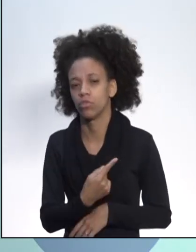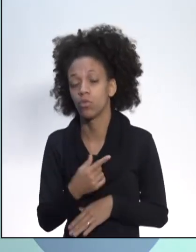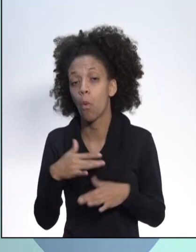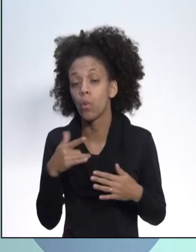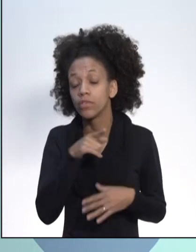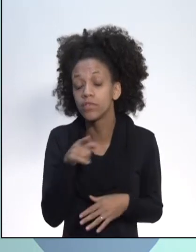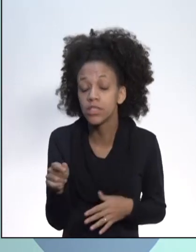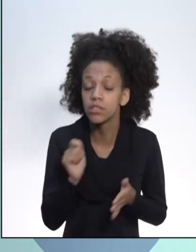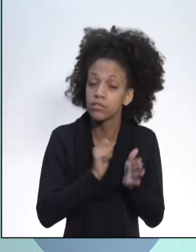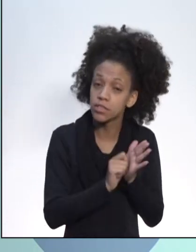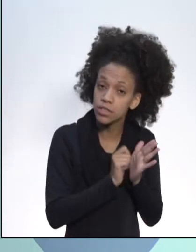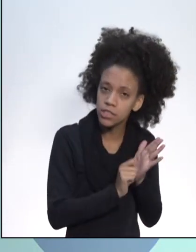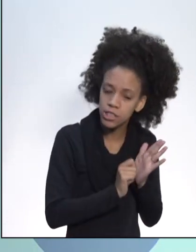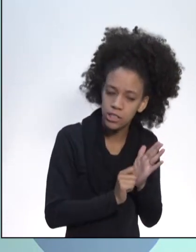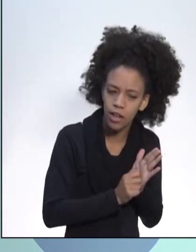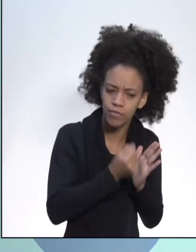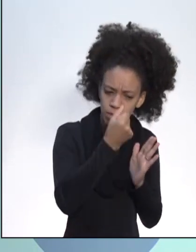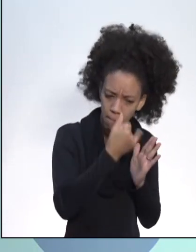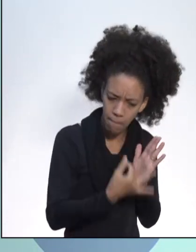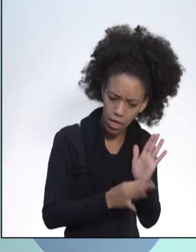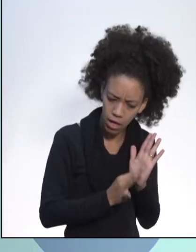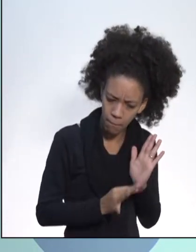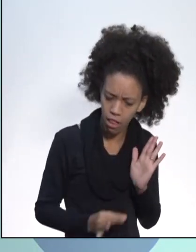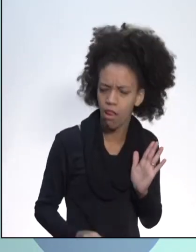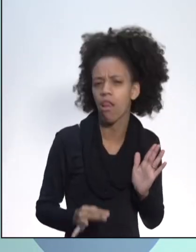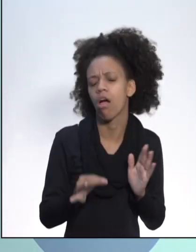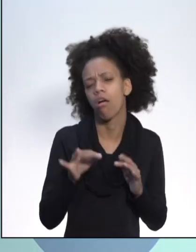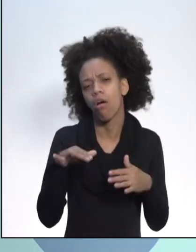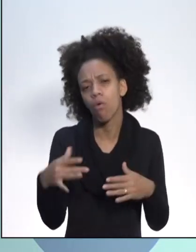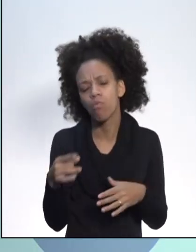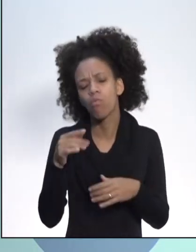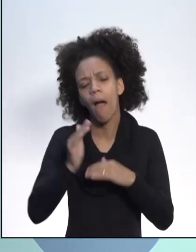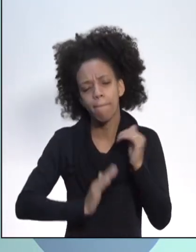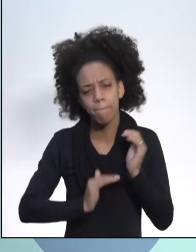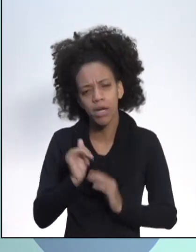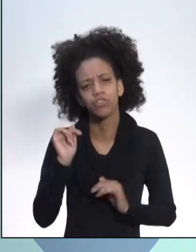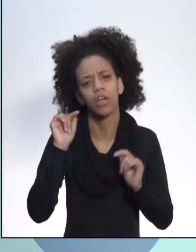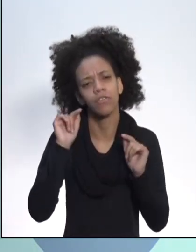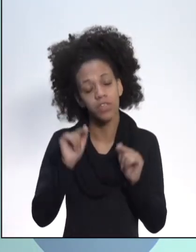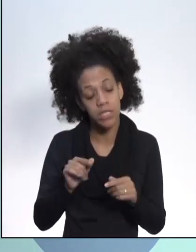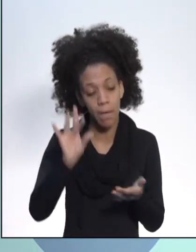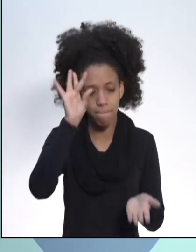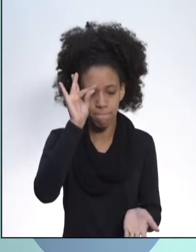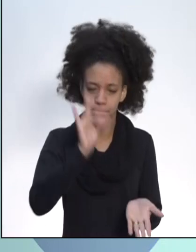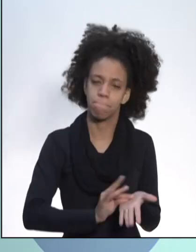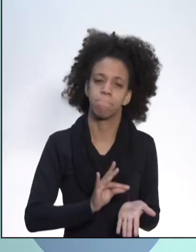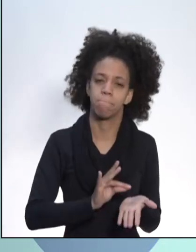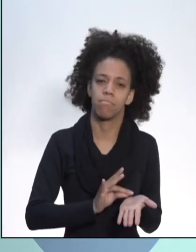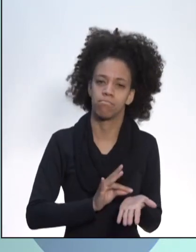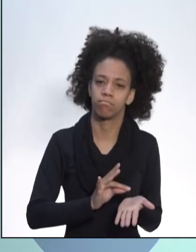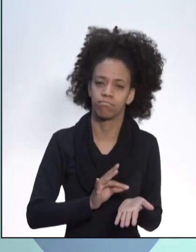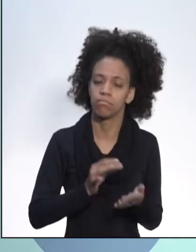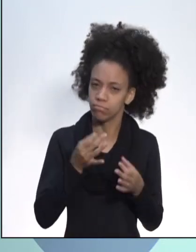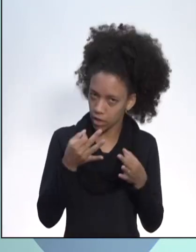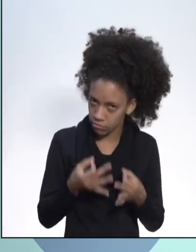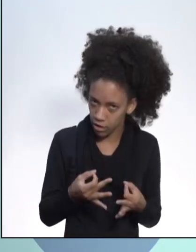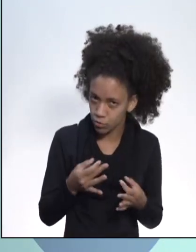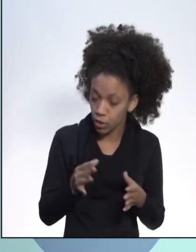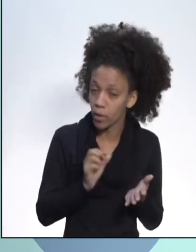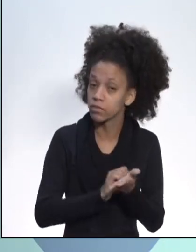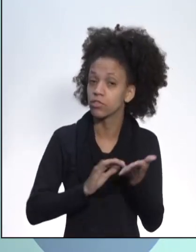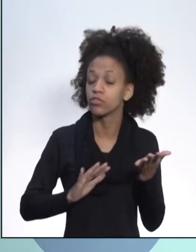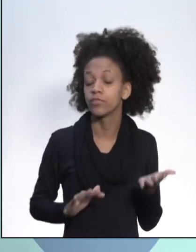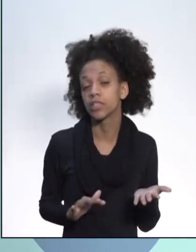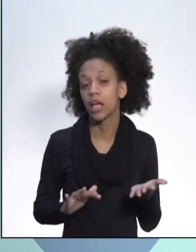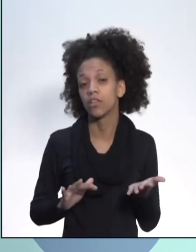escreve, quando você descreve como você vai colocar em prática, você está deixando concreto isso, tá certo? Então, essa atividade